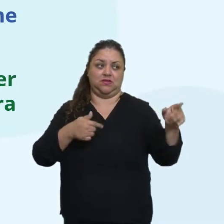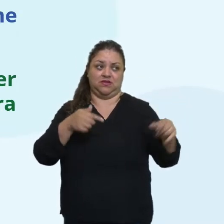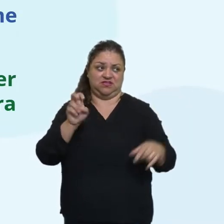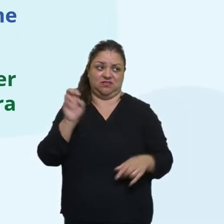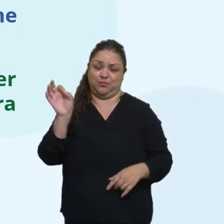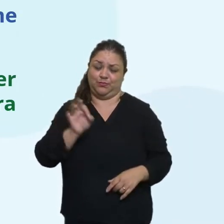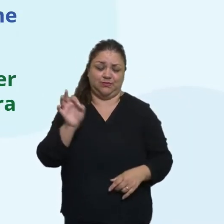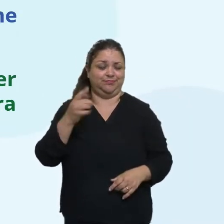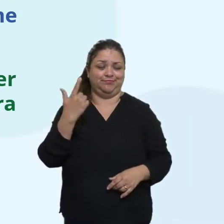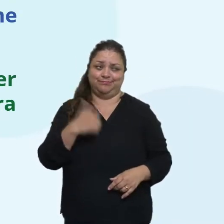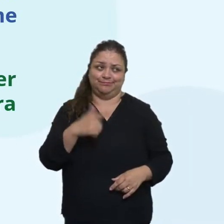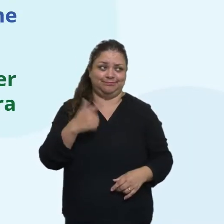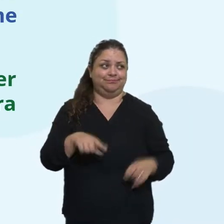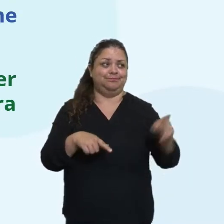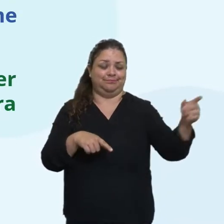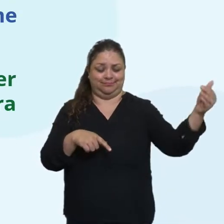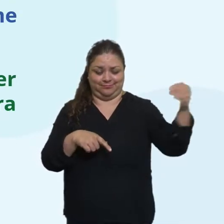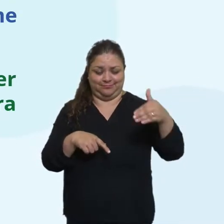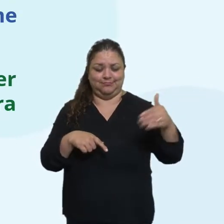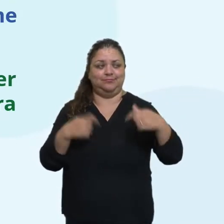precisa ser devidamente informado